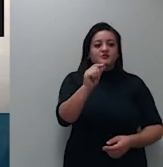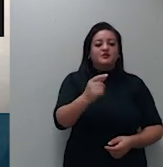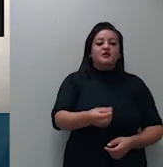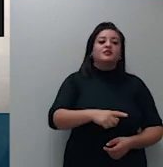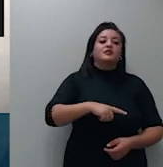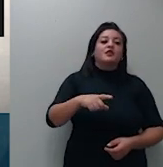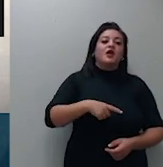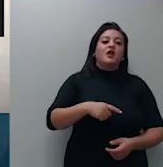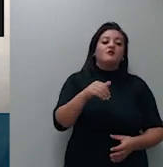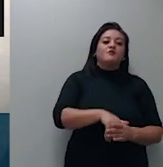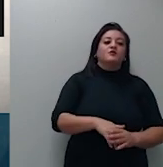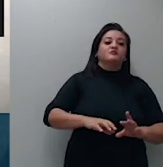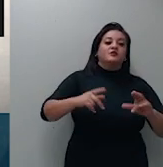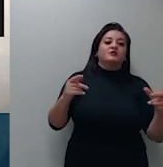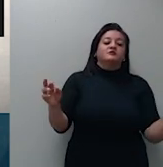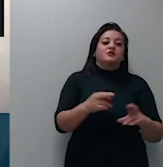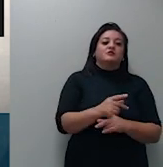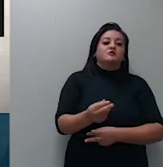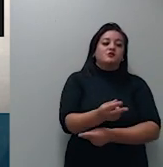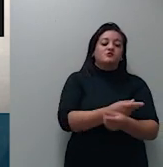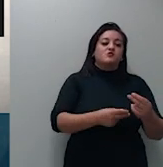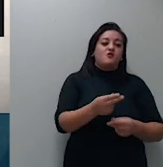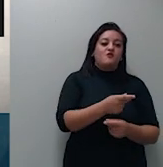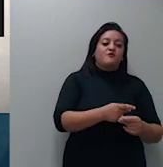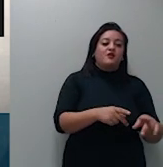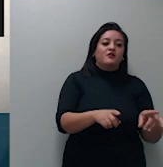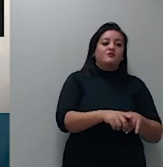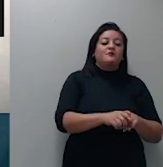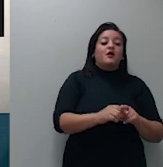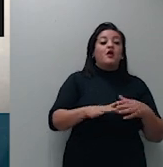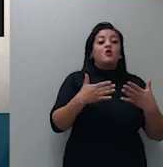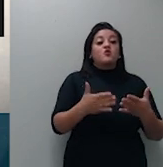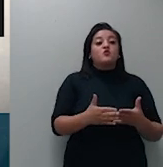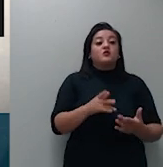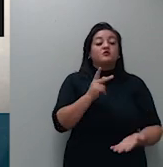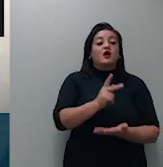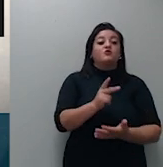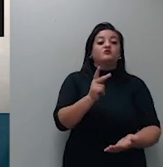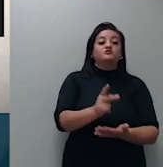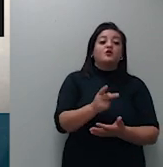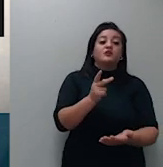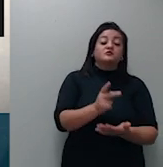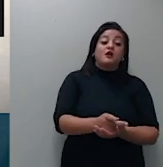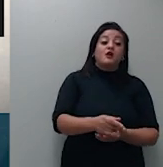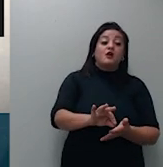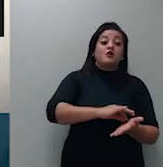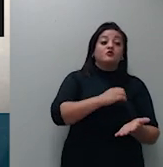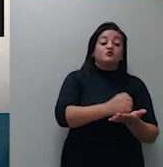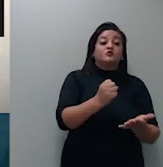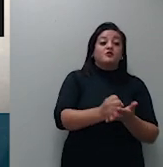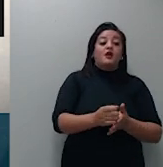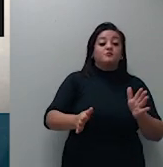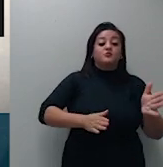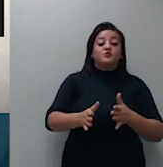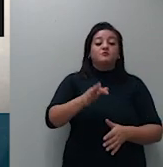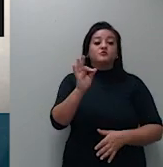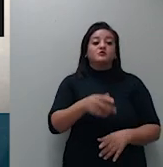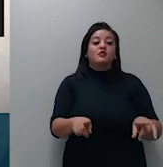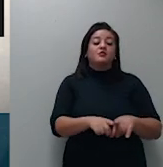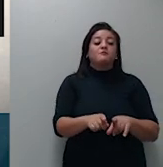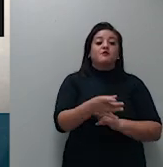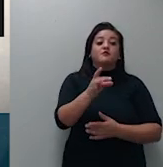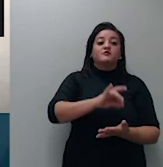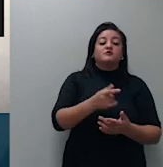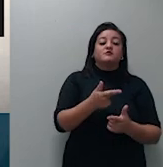entendimento de que houve controvérsias acerca do valor do aluguel vigente quando da prorrogação do contrato por tempo indeterminado